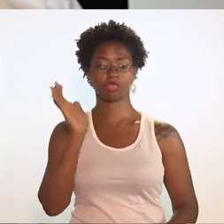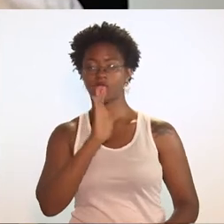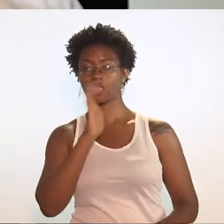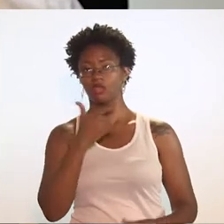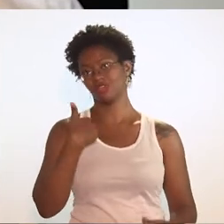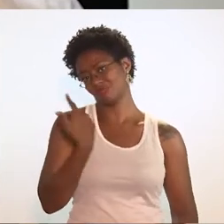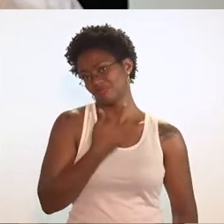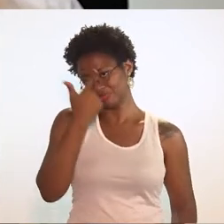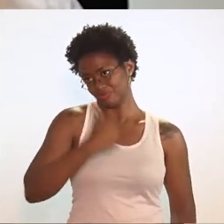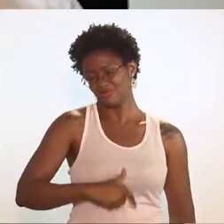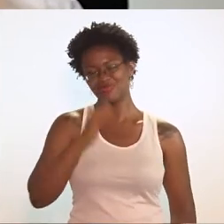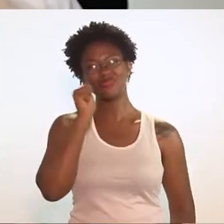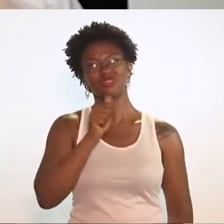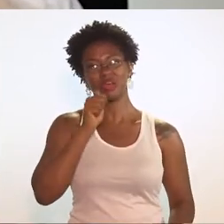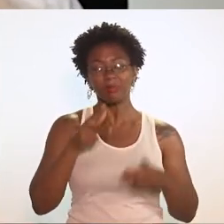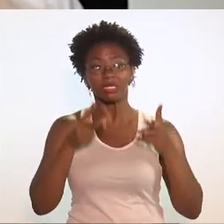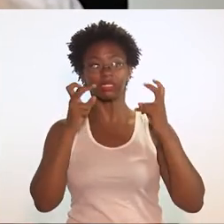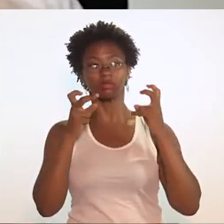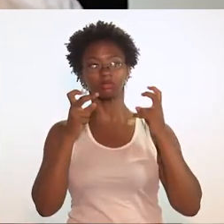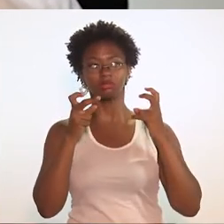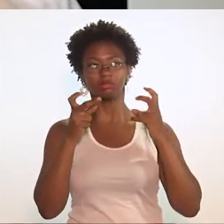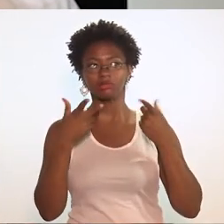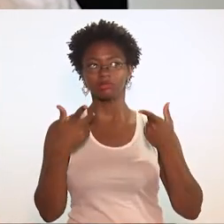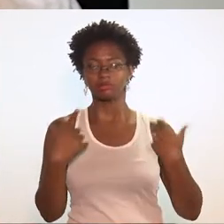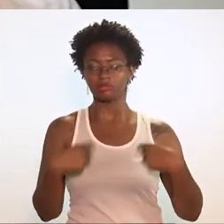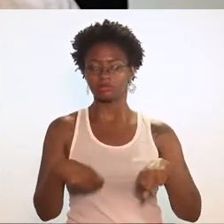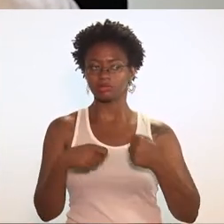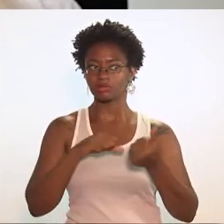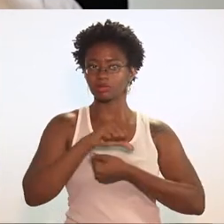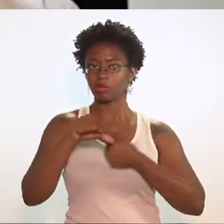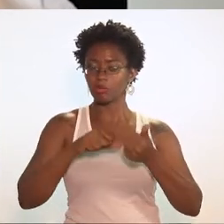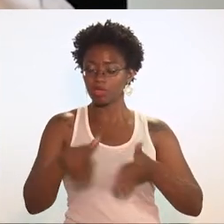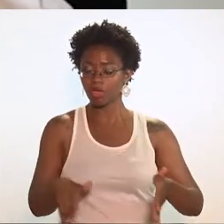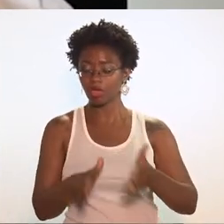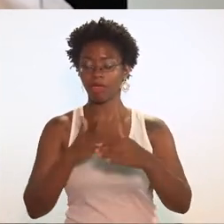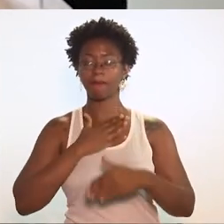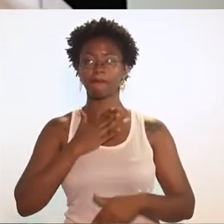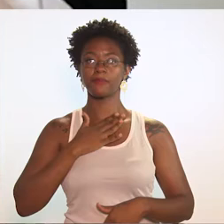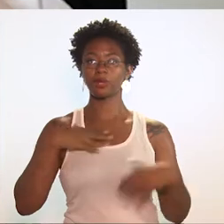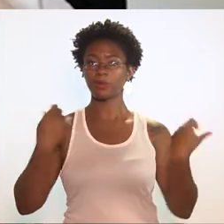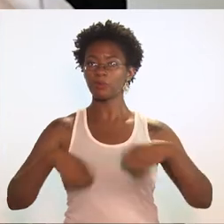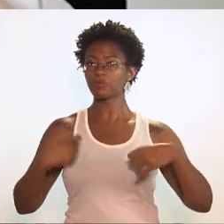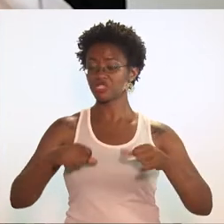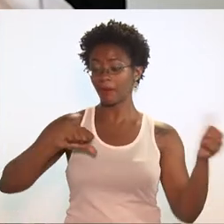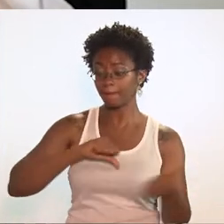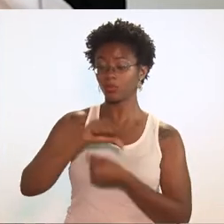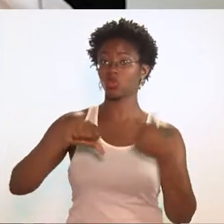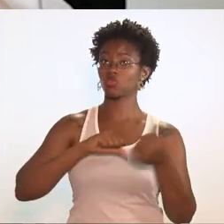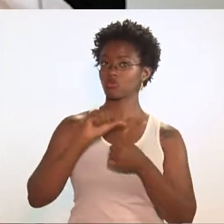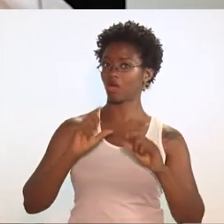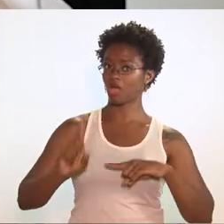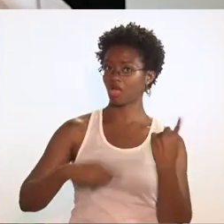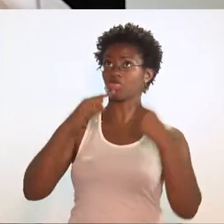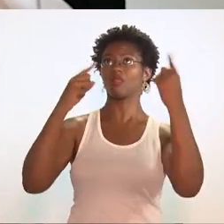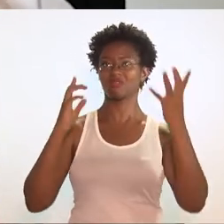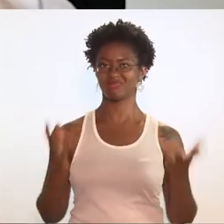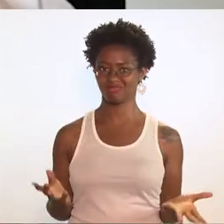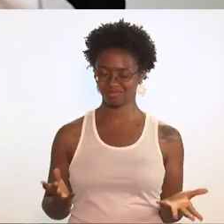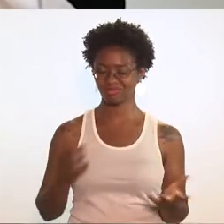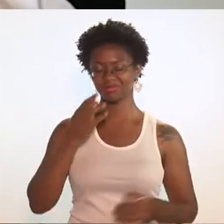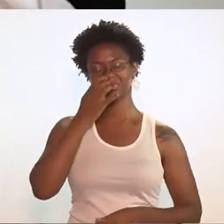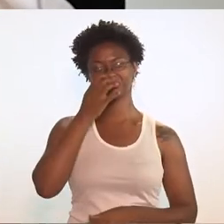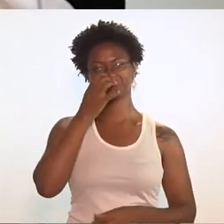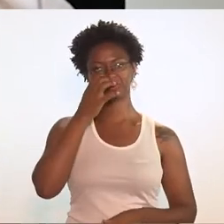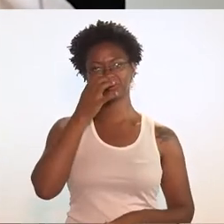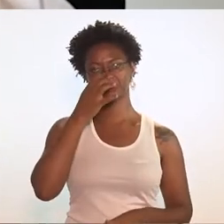de repente, né, a gente é mulher, percebe, opa, preciso mudar o meu percurso, é hora de fazer uma mudança.